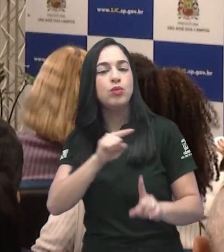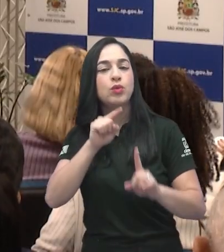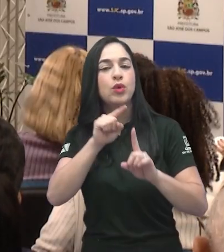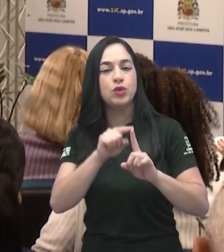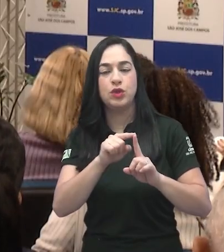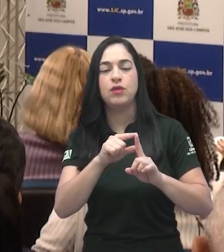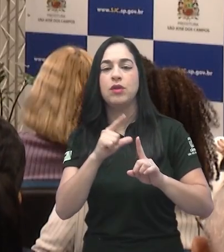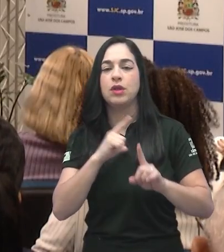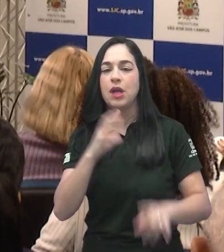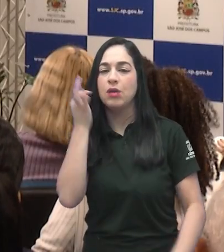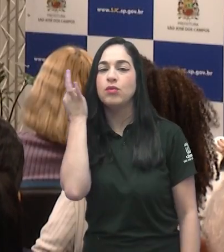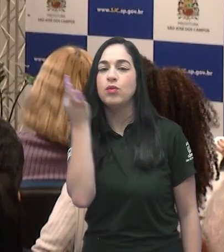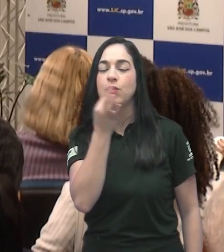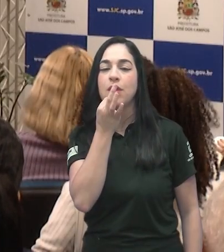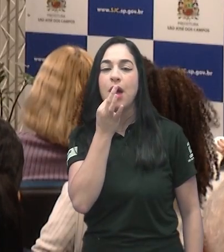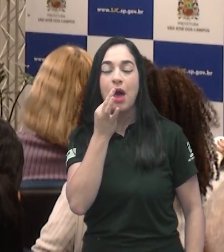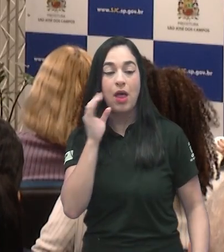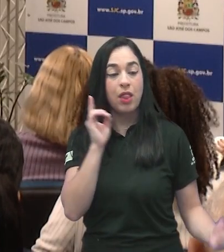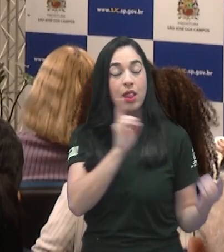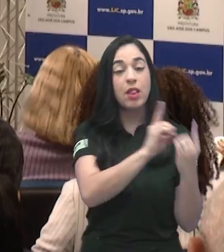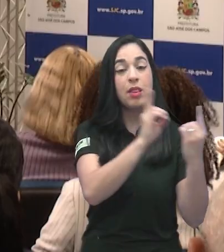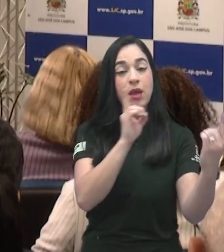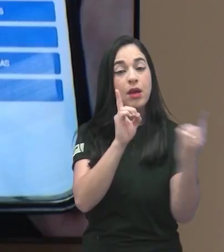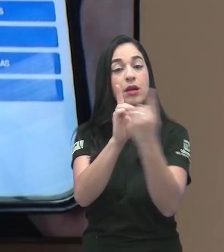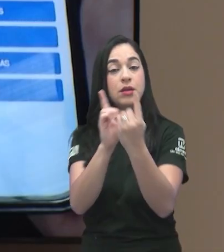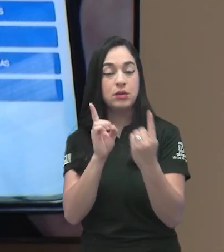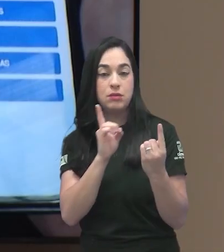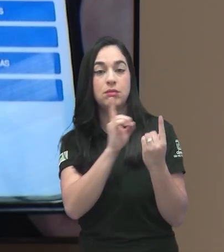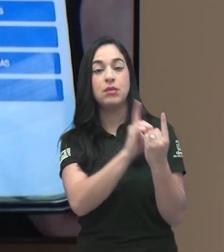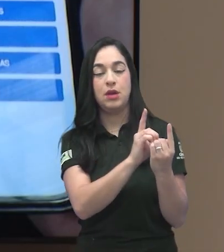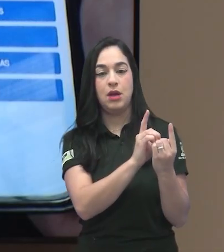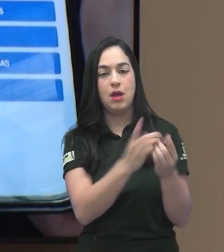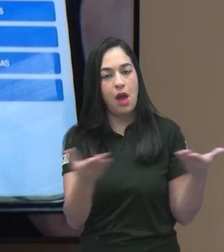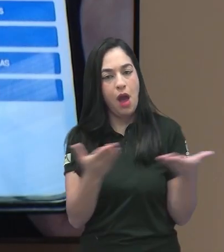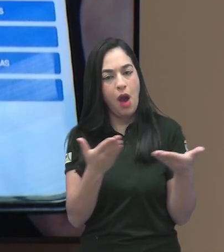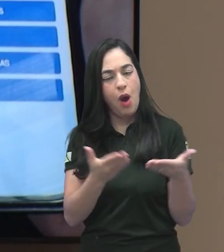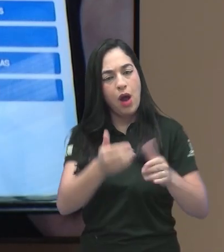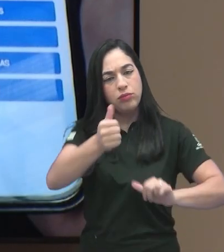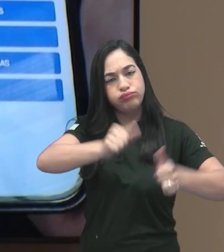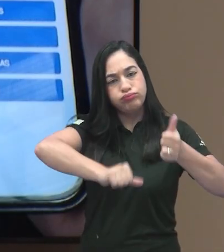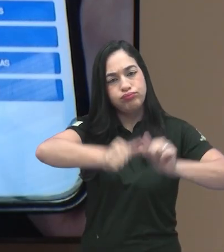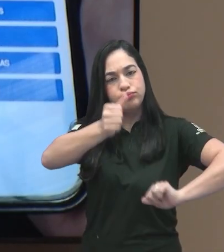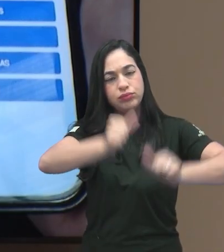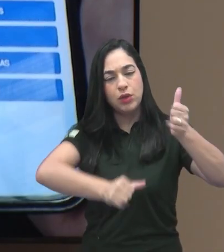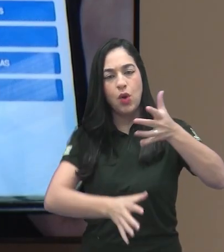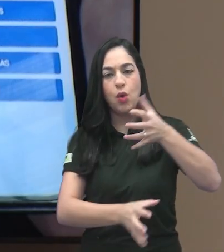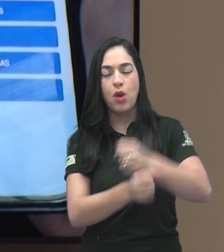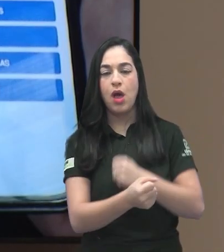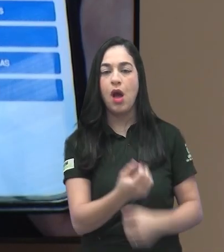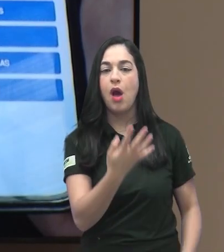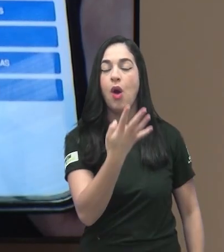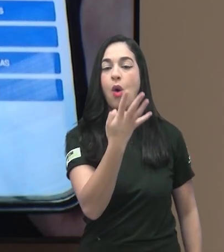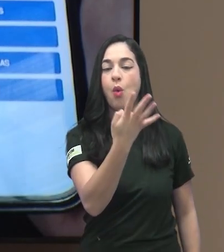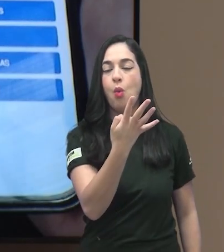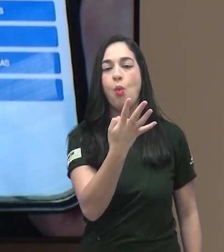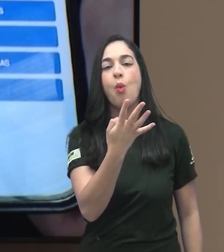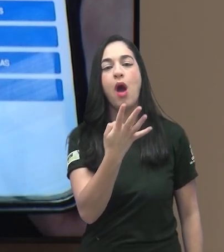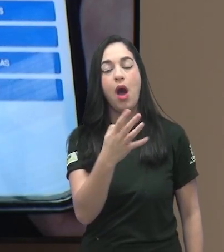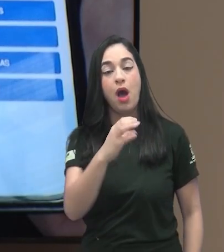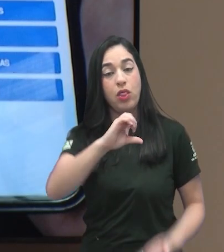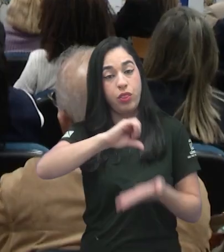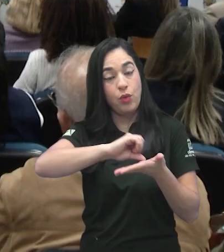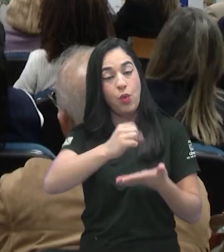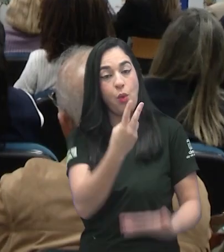medidas é a ampliação do serviço de telesaúde. A iniciativa, que está em fase piloto em 4 UBSs da